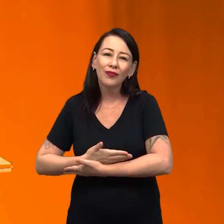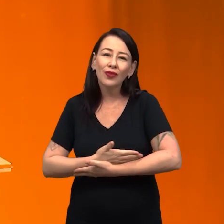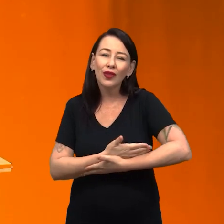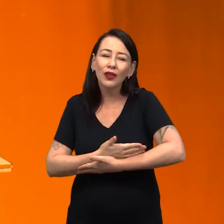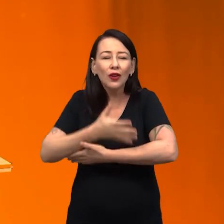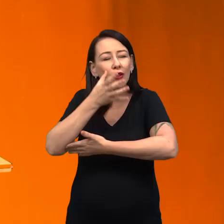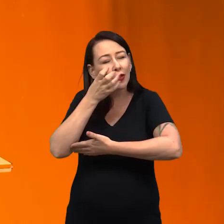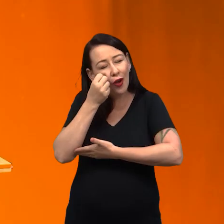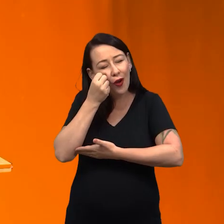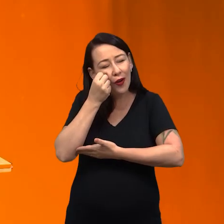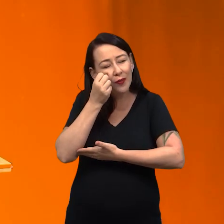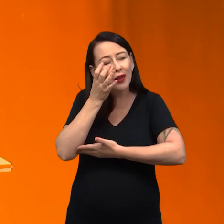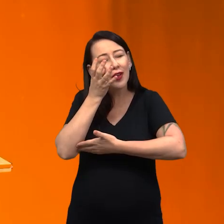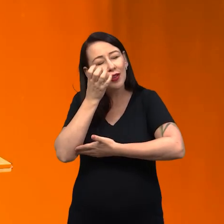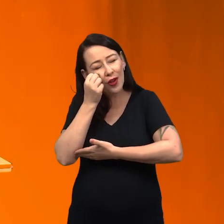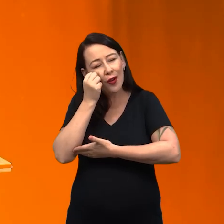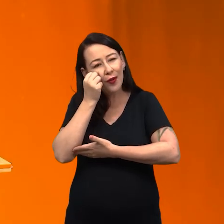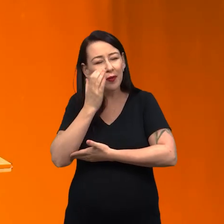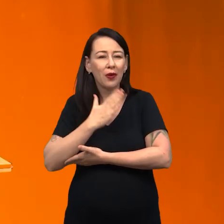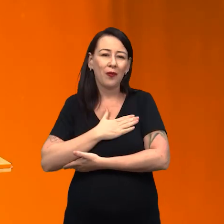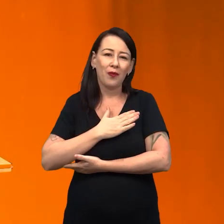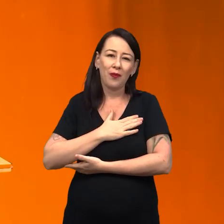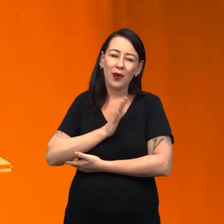Dorme, dorme meu amor